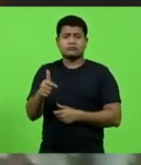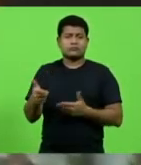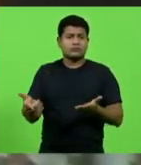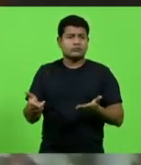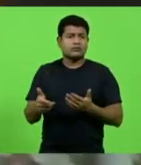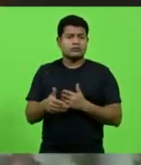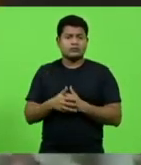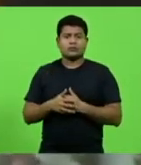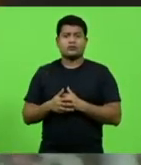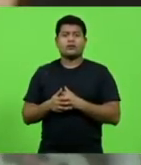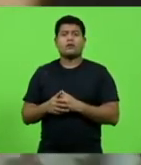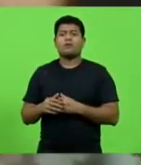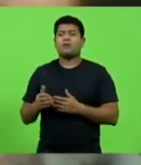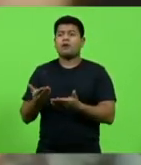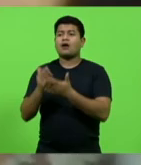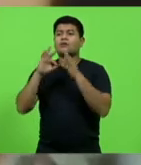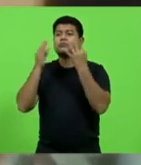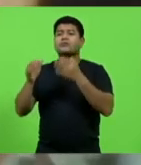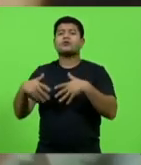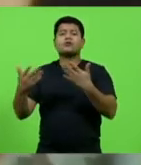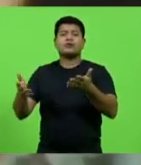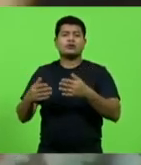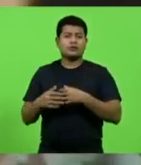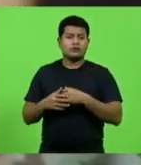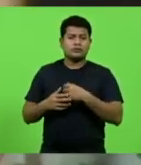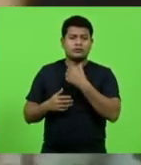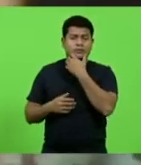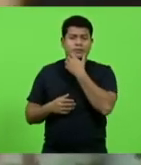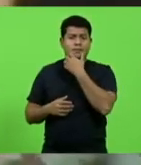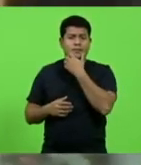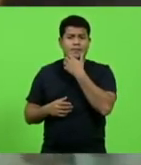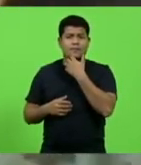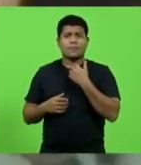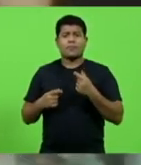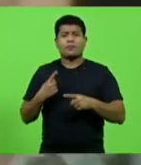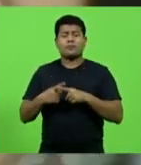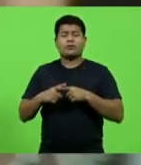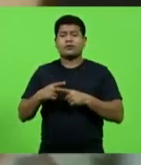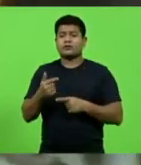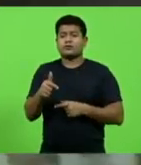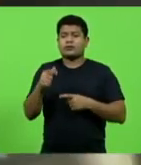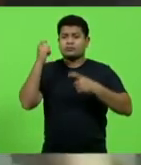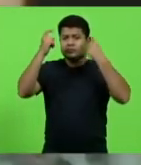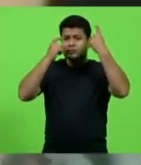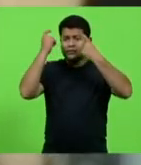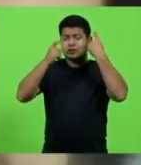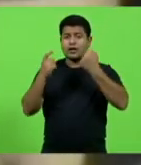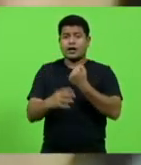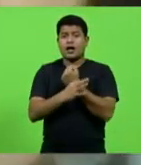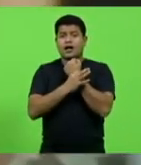elas? Por que que não há preocupação de garantir